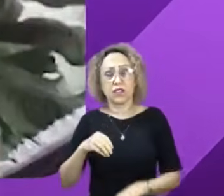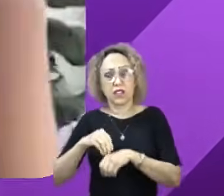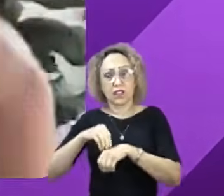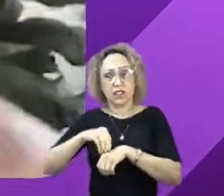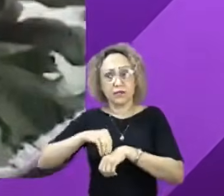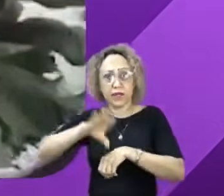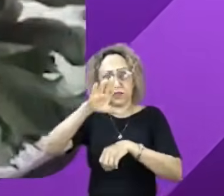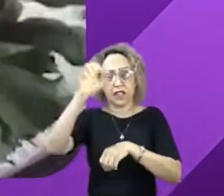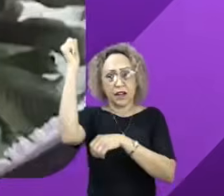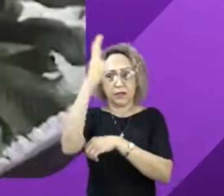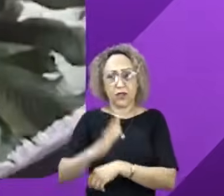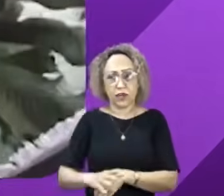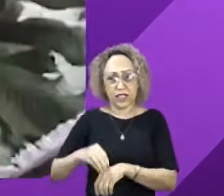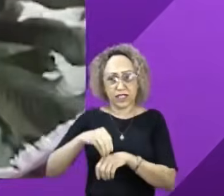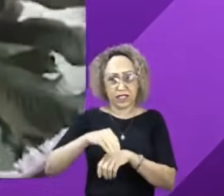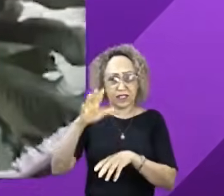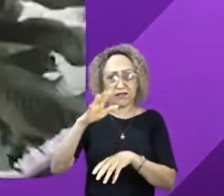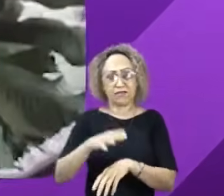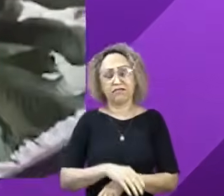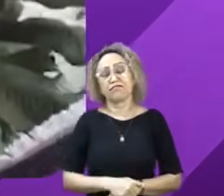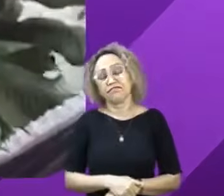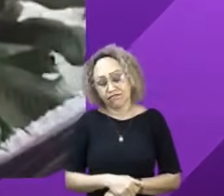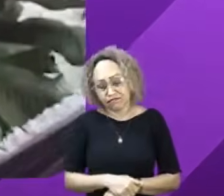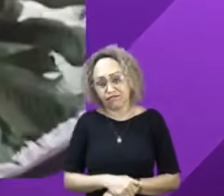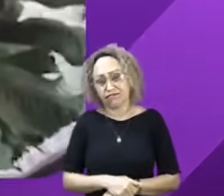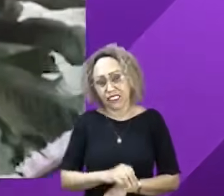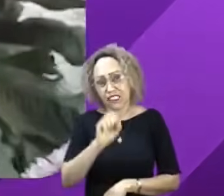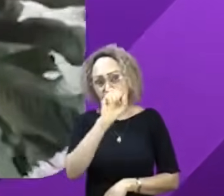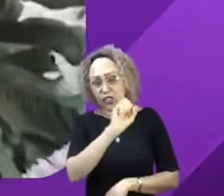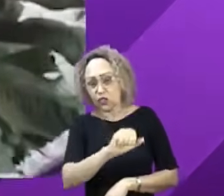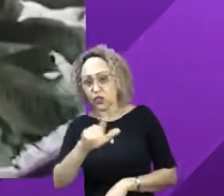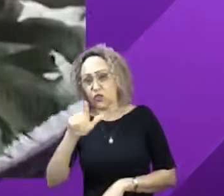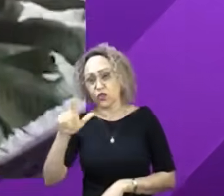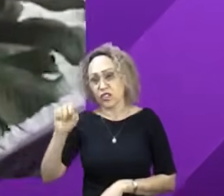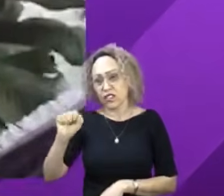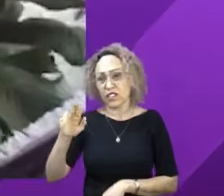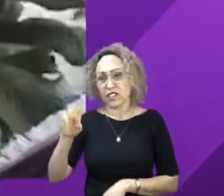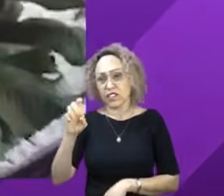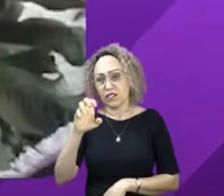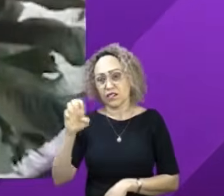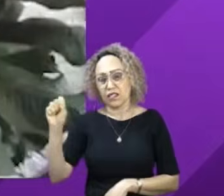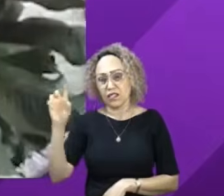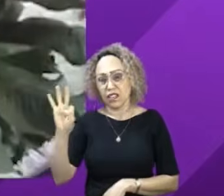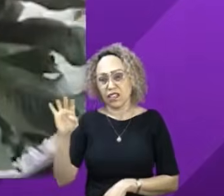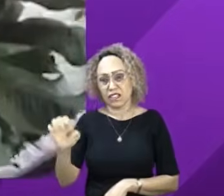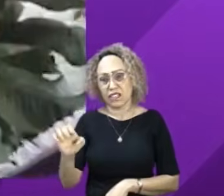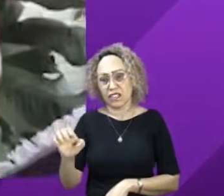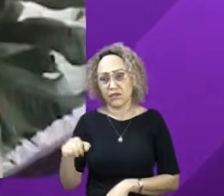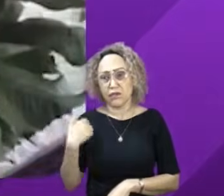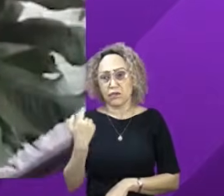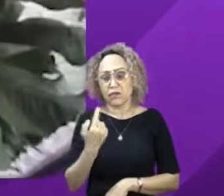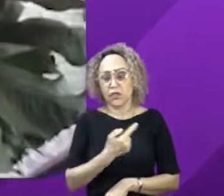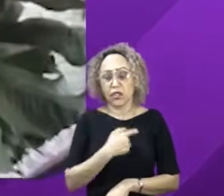bolha do eixo sul-sudeste, para a gente chegar nessa, sei lá, para se apresentar